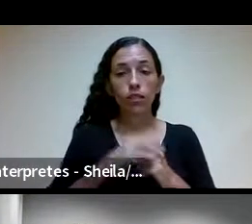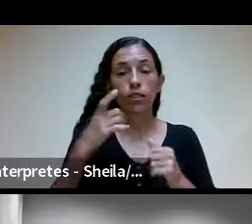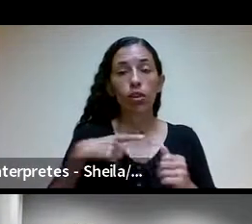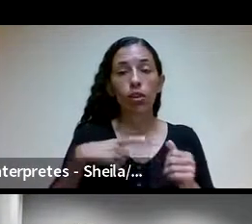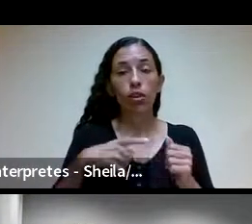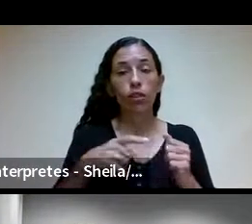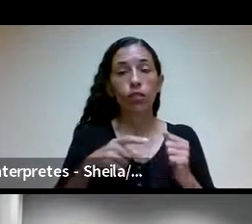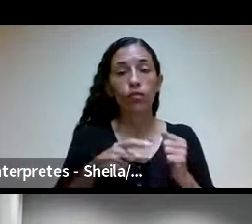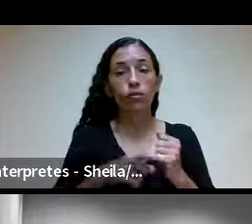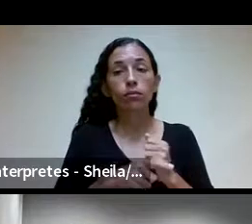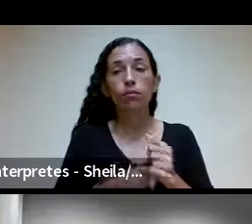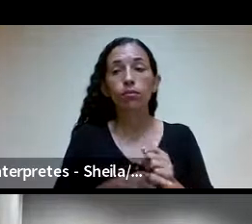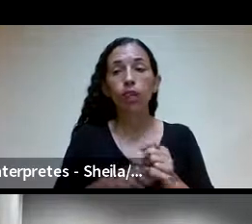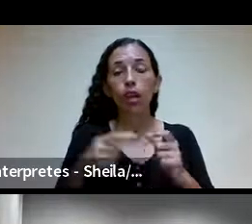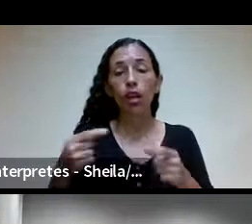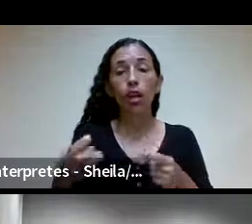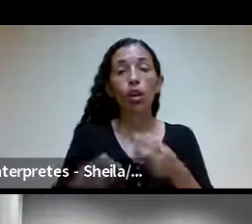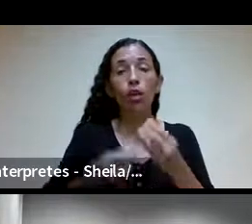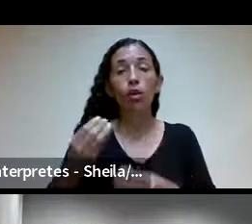TSE/23.523. É como voto.